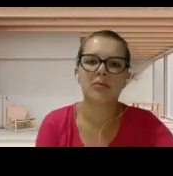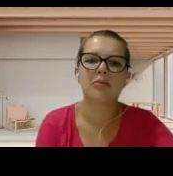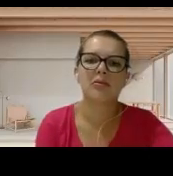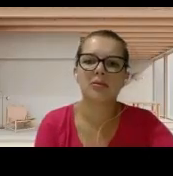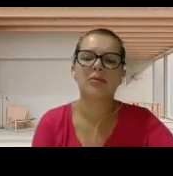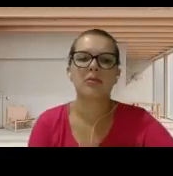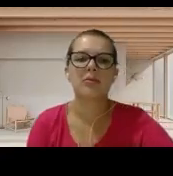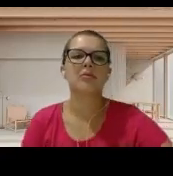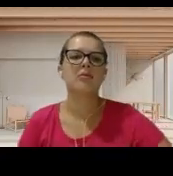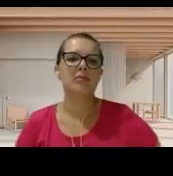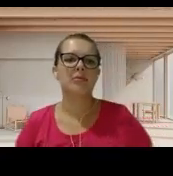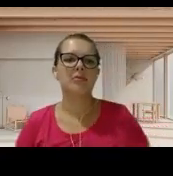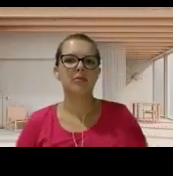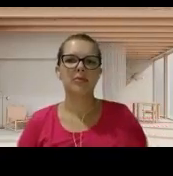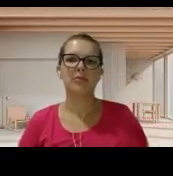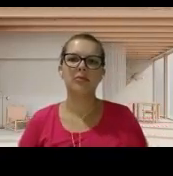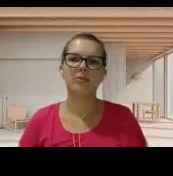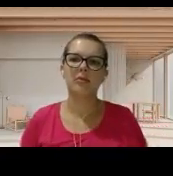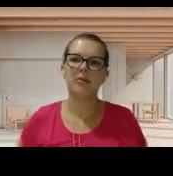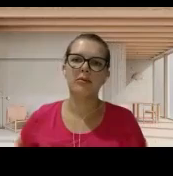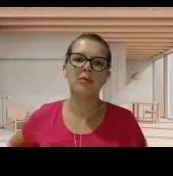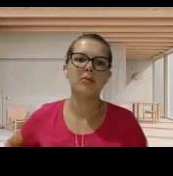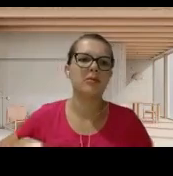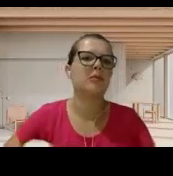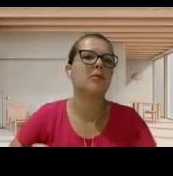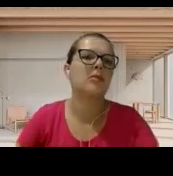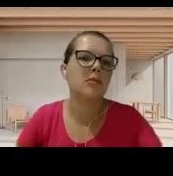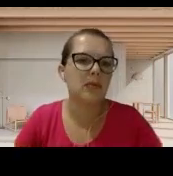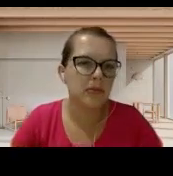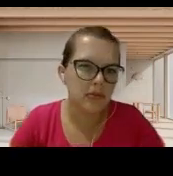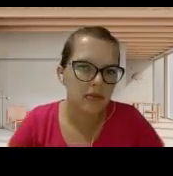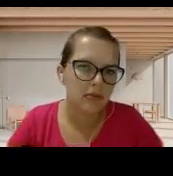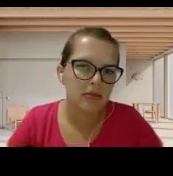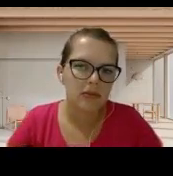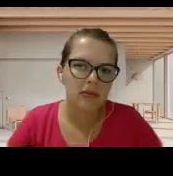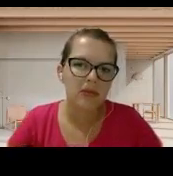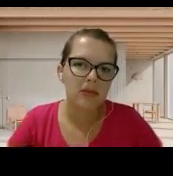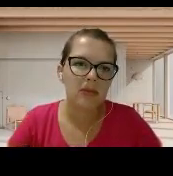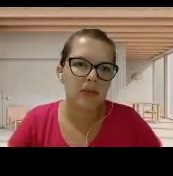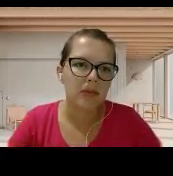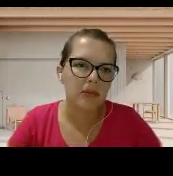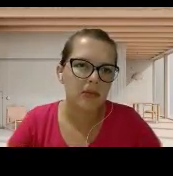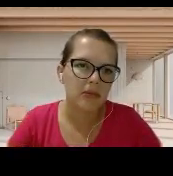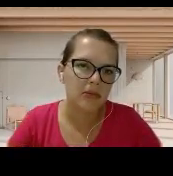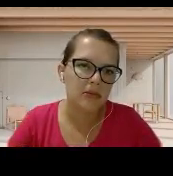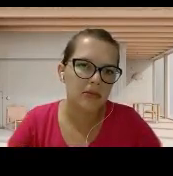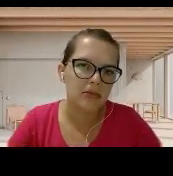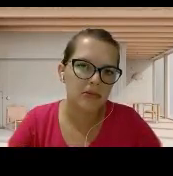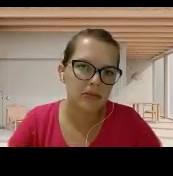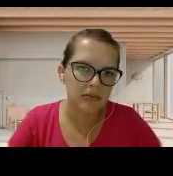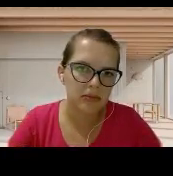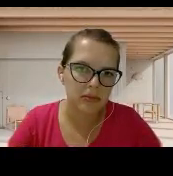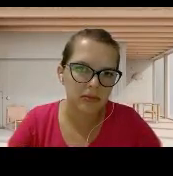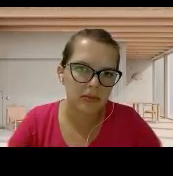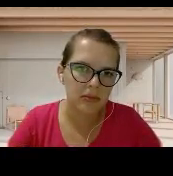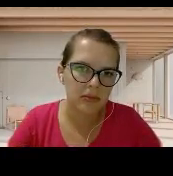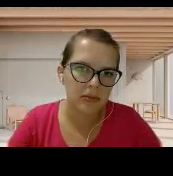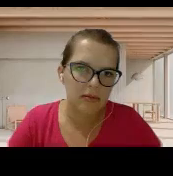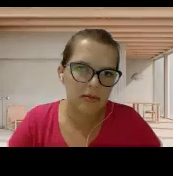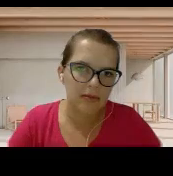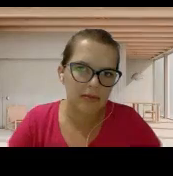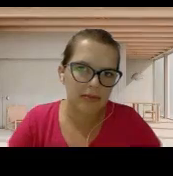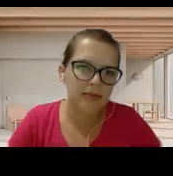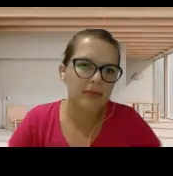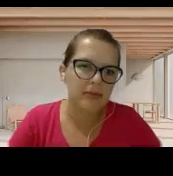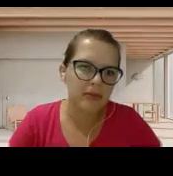a barragem de concreto. Essa de concreto, essa primeira aqui é a gravidade. A segunda é a bobadada. A